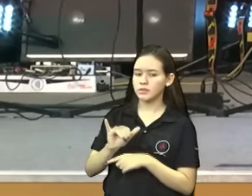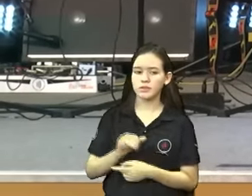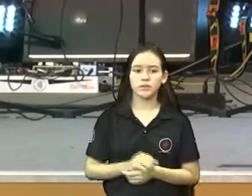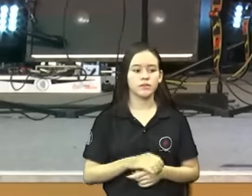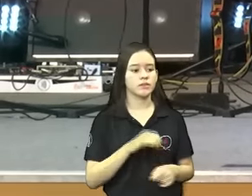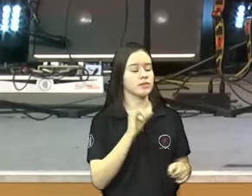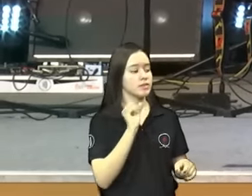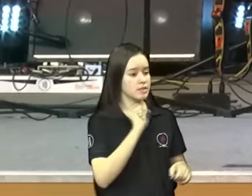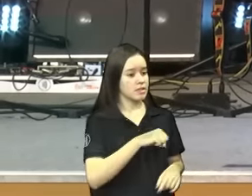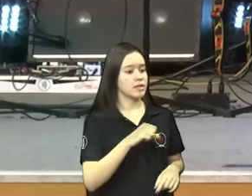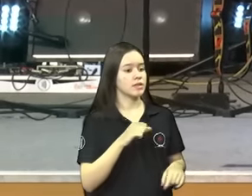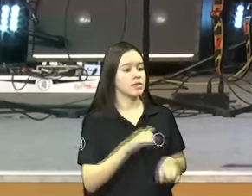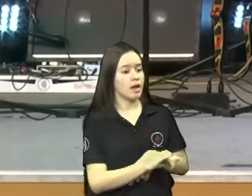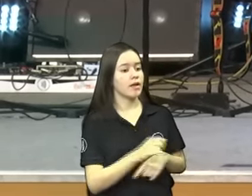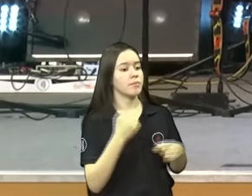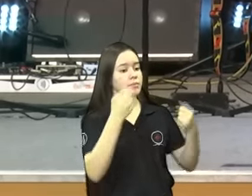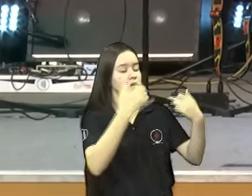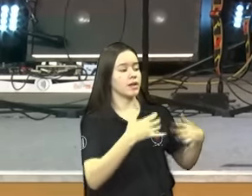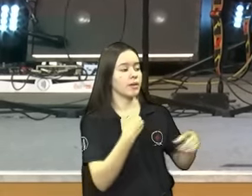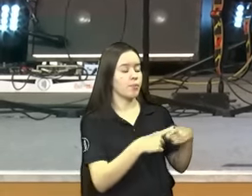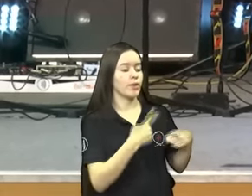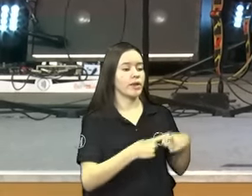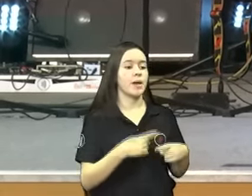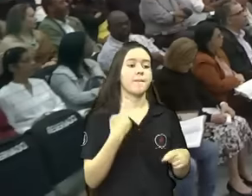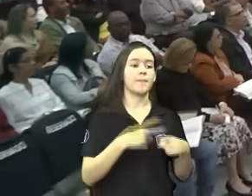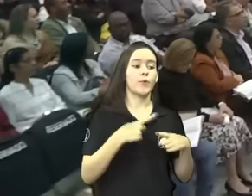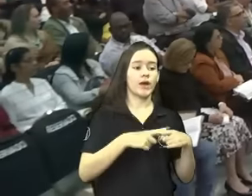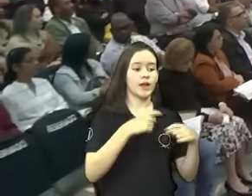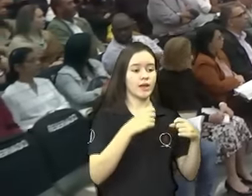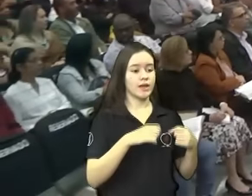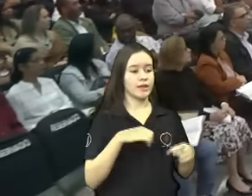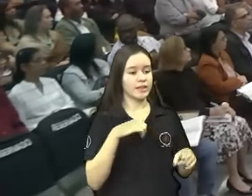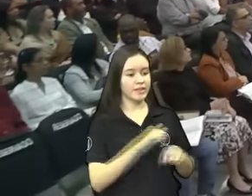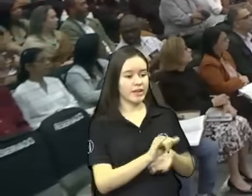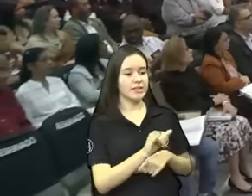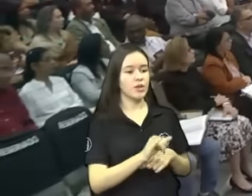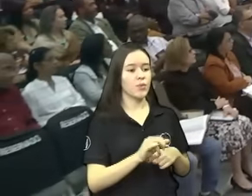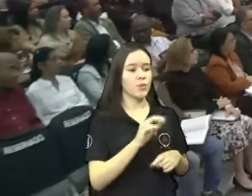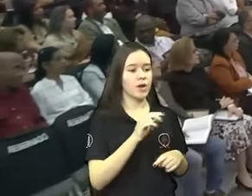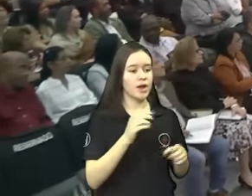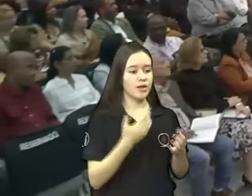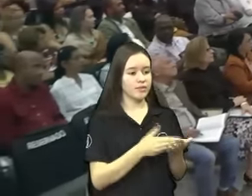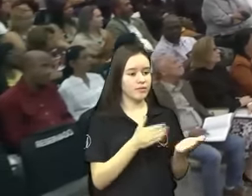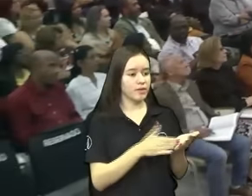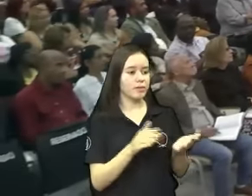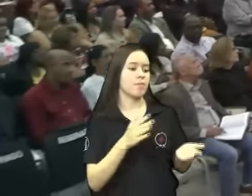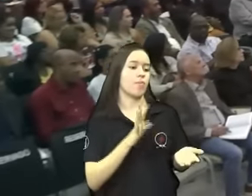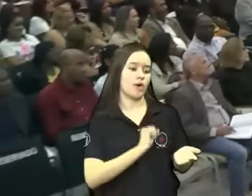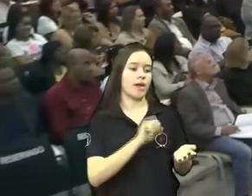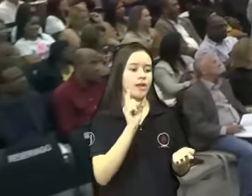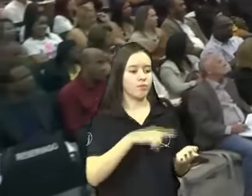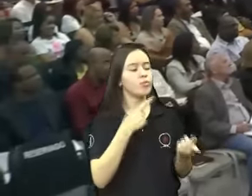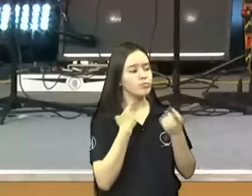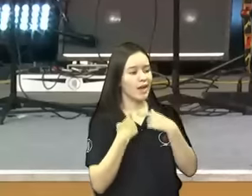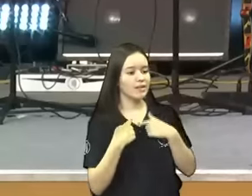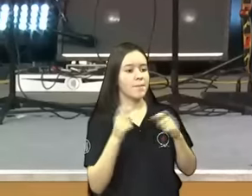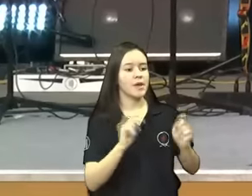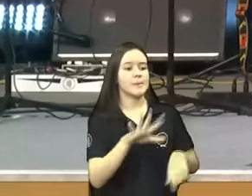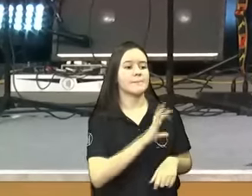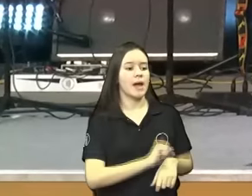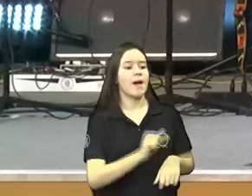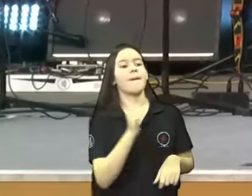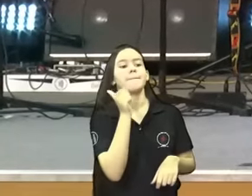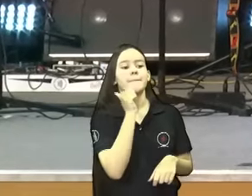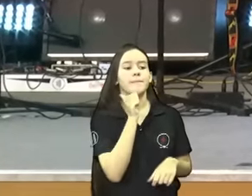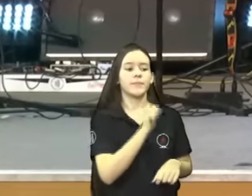trai e eu vou dizer porque porque a traição não tem a ver com o amor tem a ver com a vontade o cara pode amar a mulher a mulher